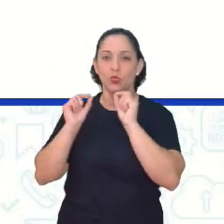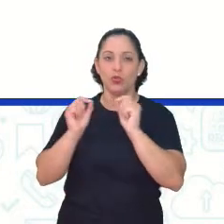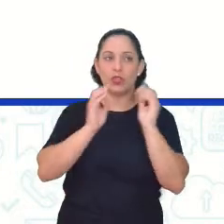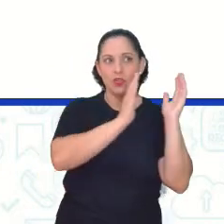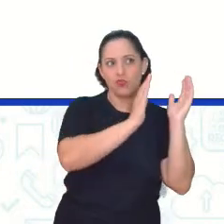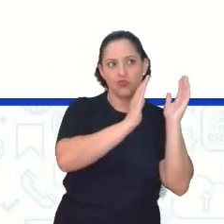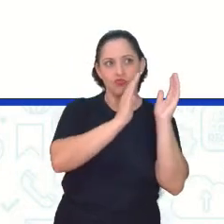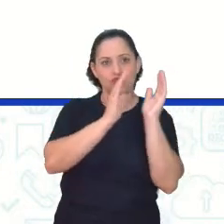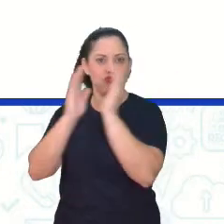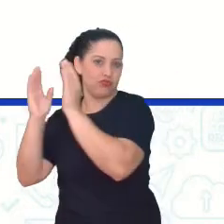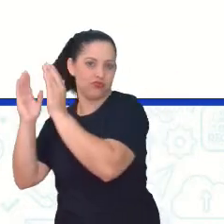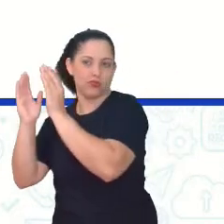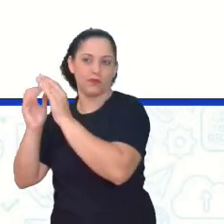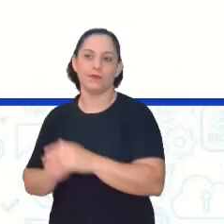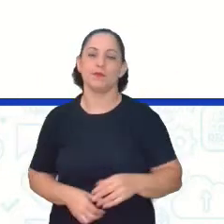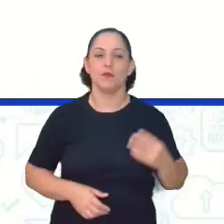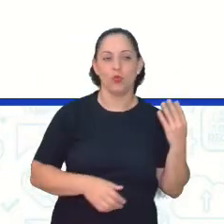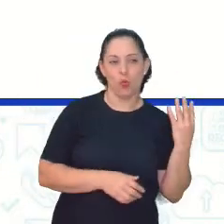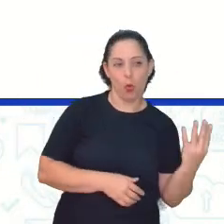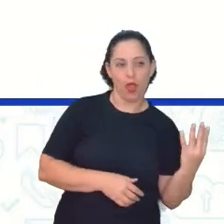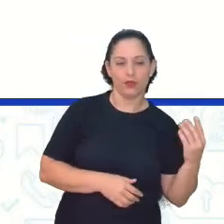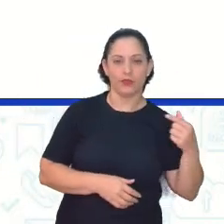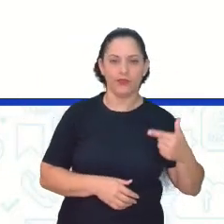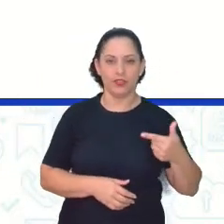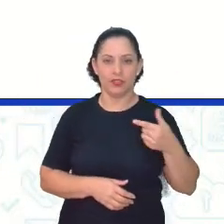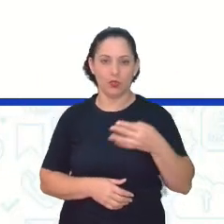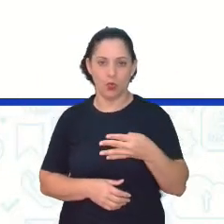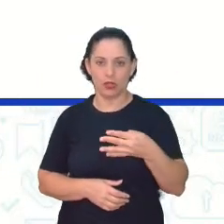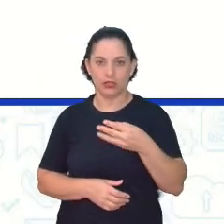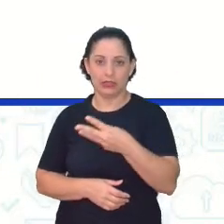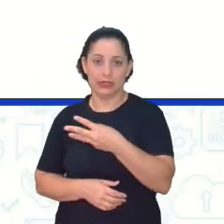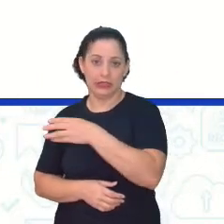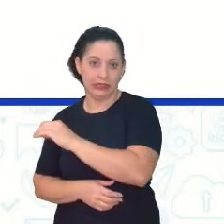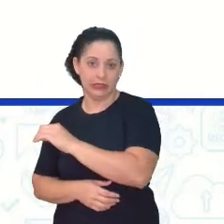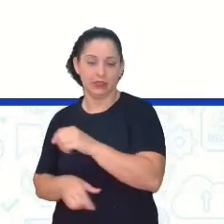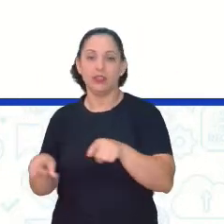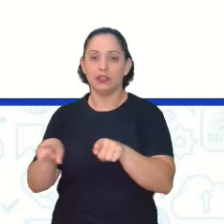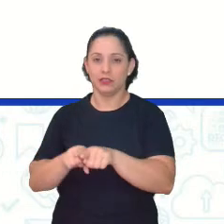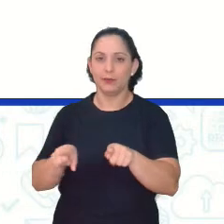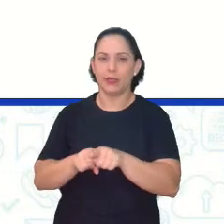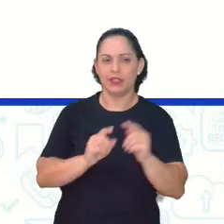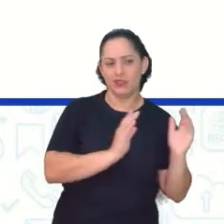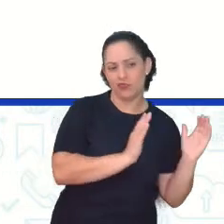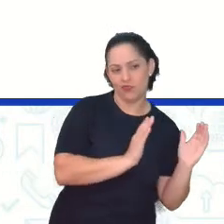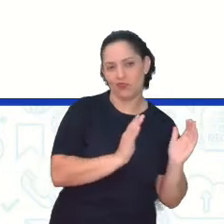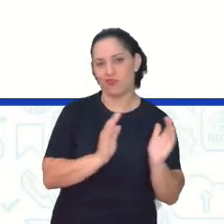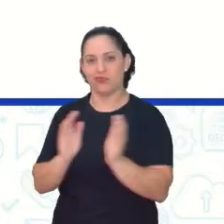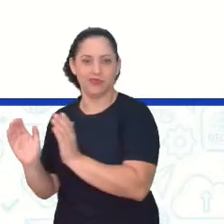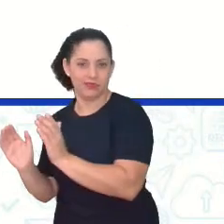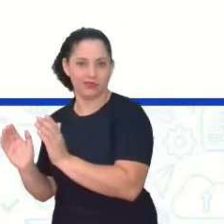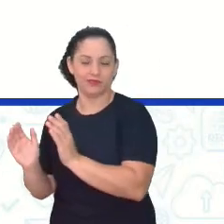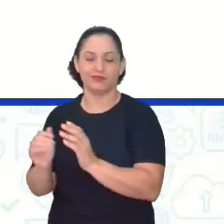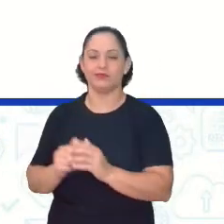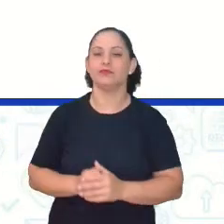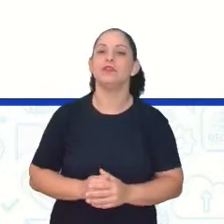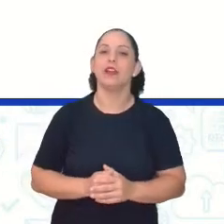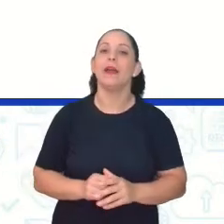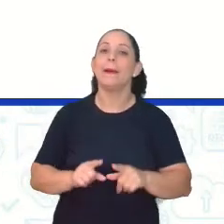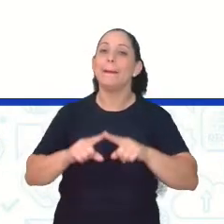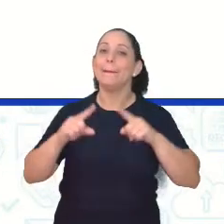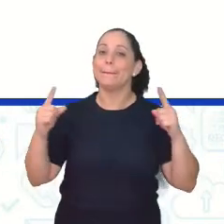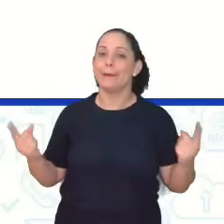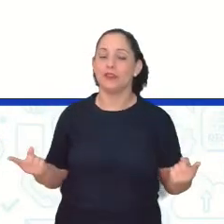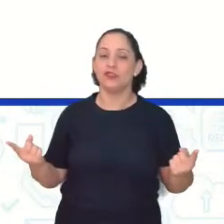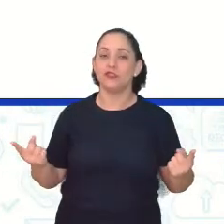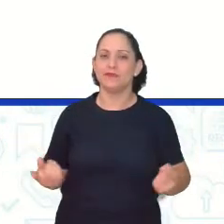crescentes. Assim como 4, 24 e 30. Também são números o quê? Crescentes. Mas para a gente